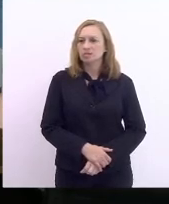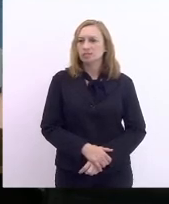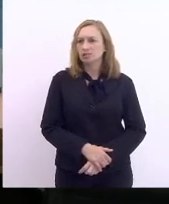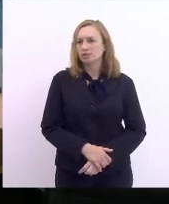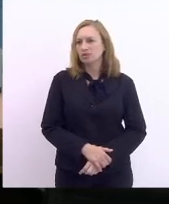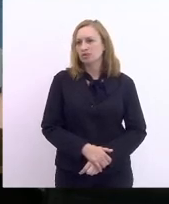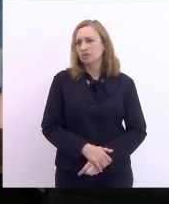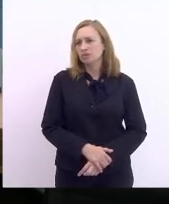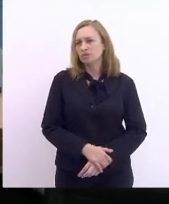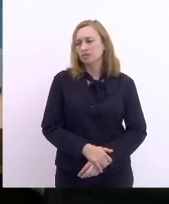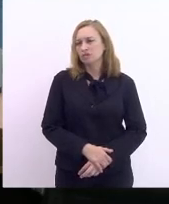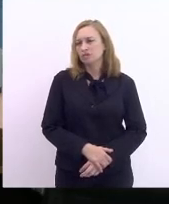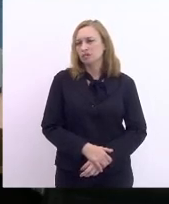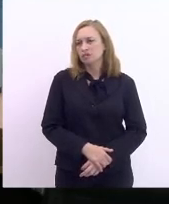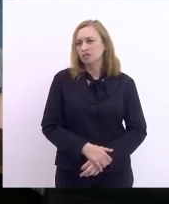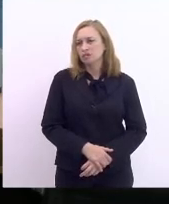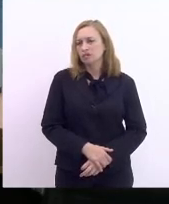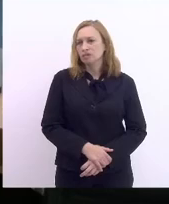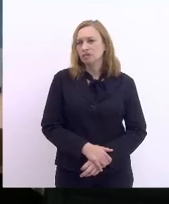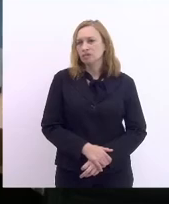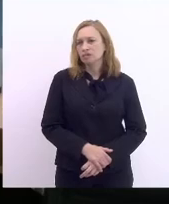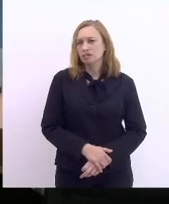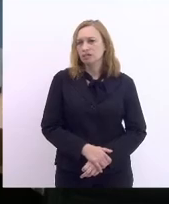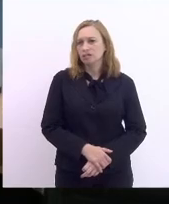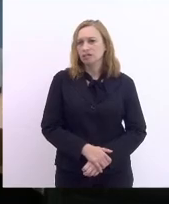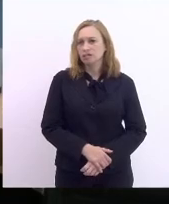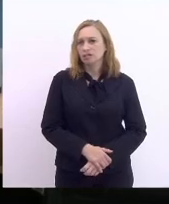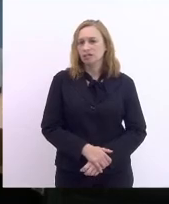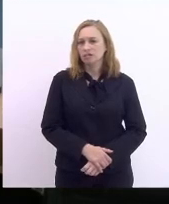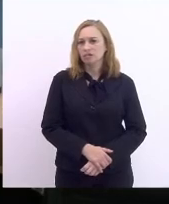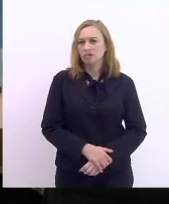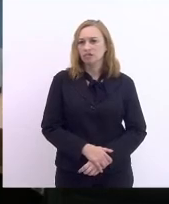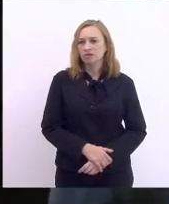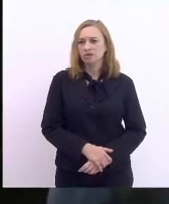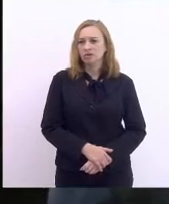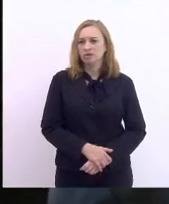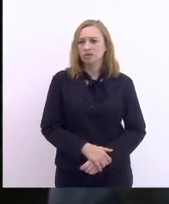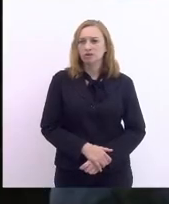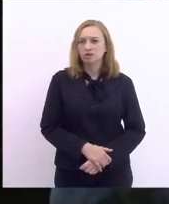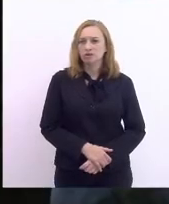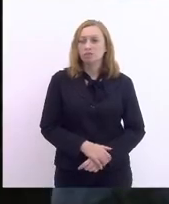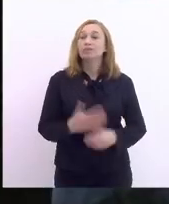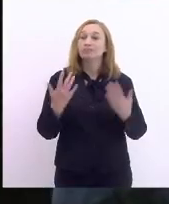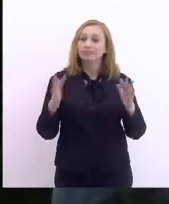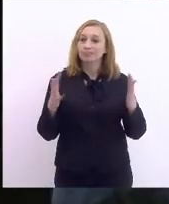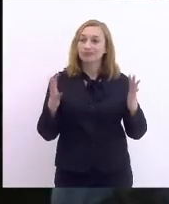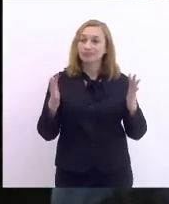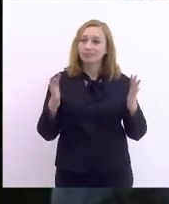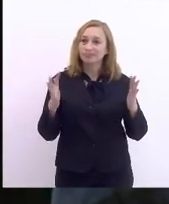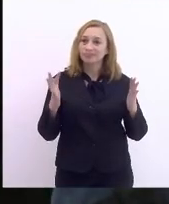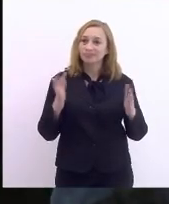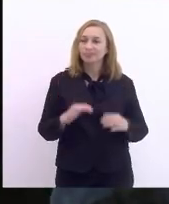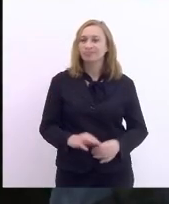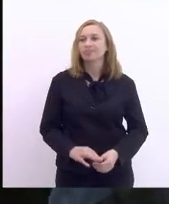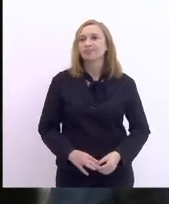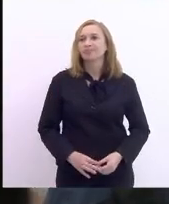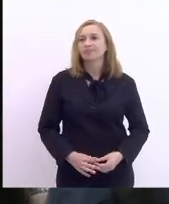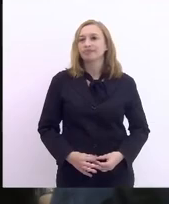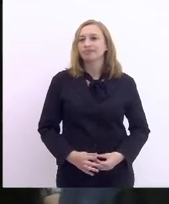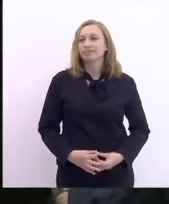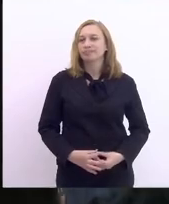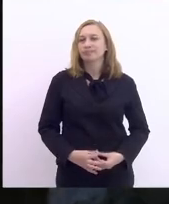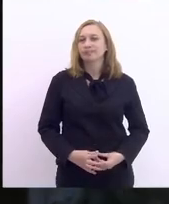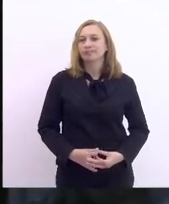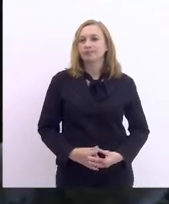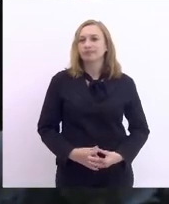E aí G1 E aí E aí